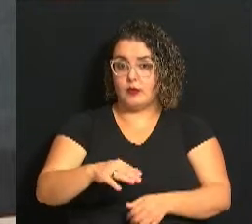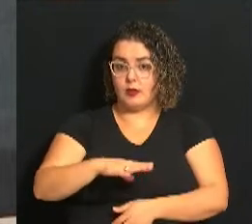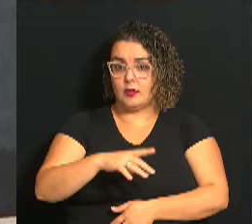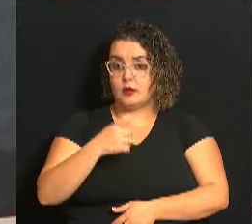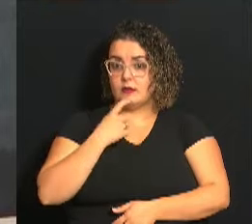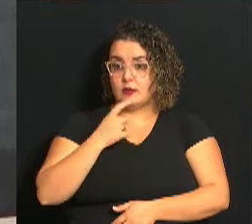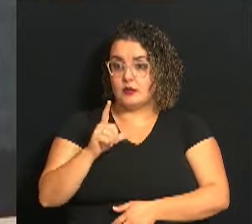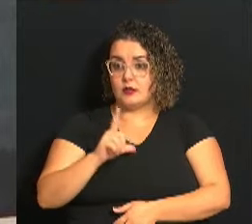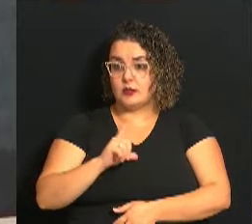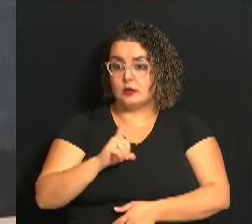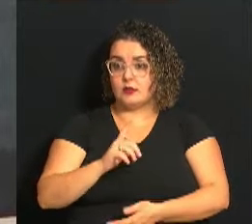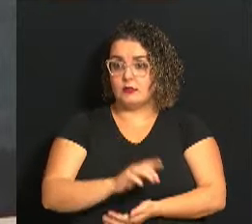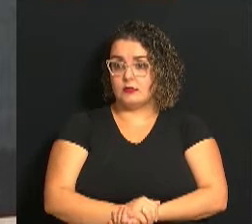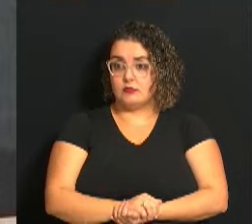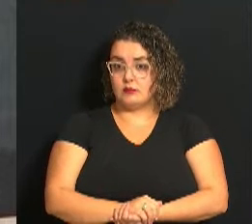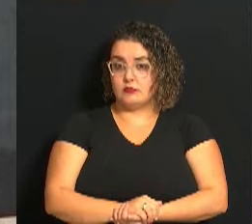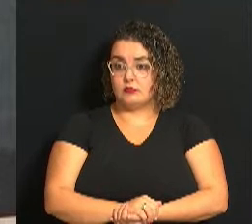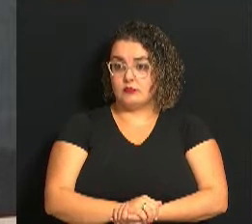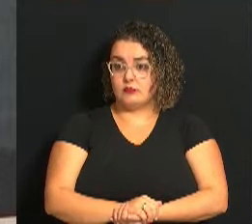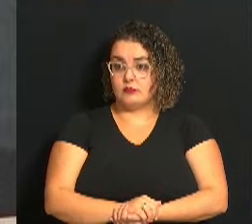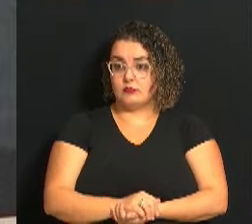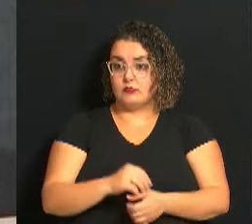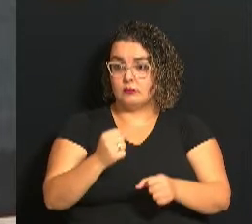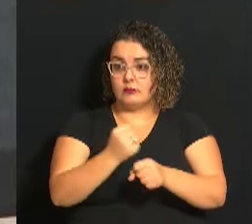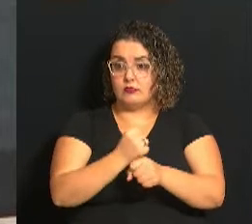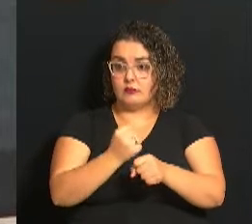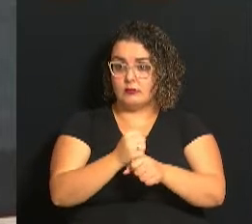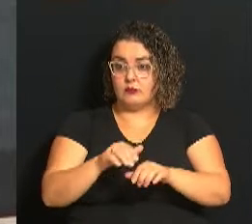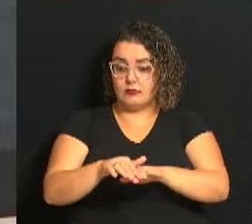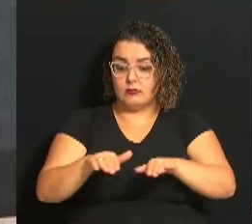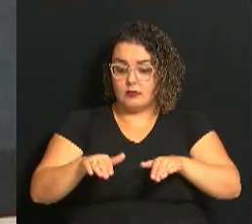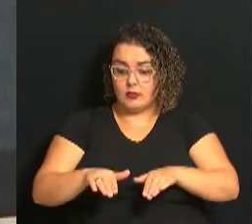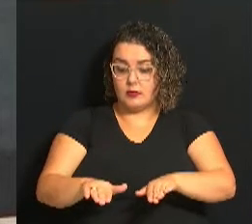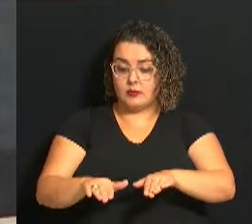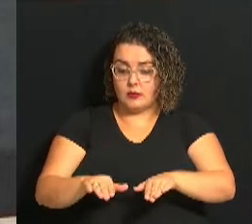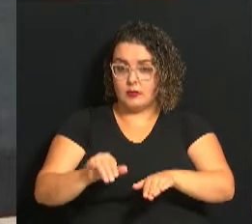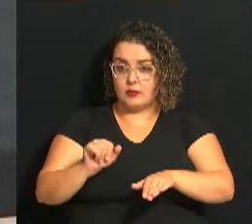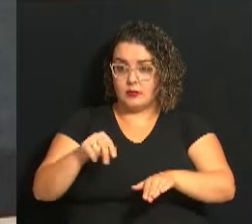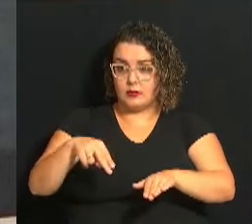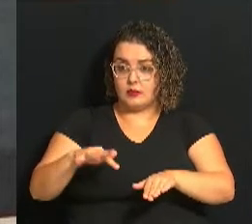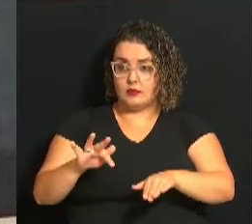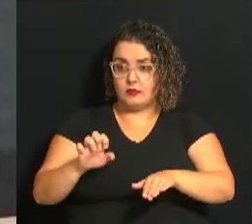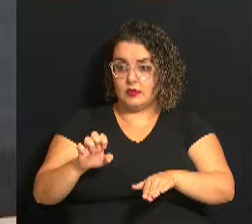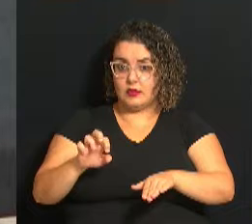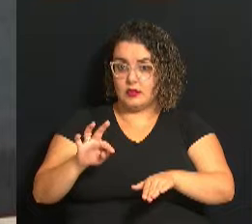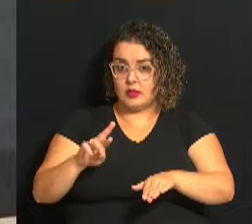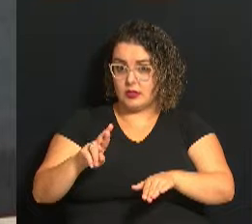que é de construir pavimentos inferiores. E quando a gente fala nisso,